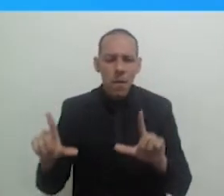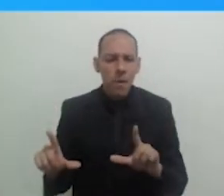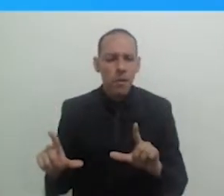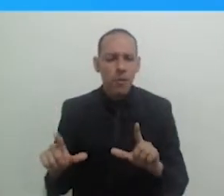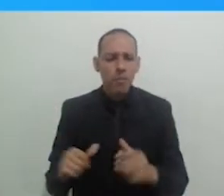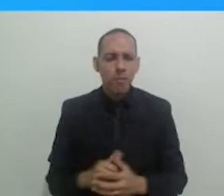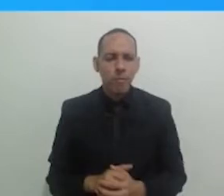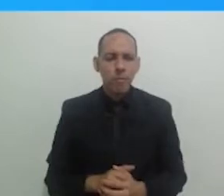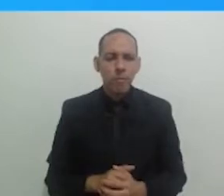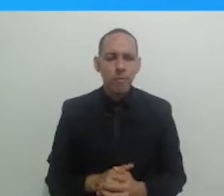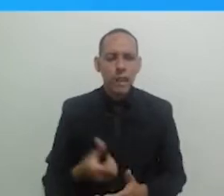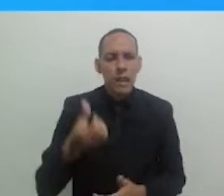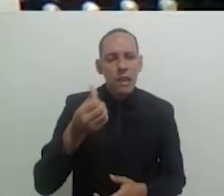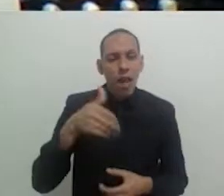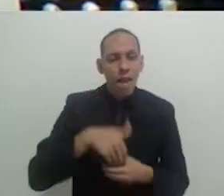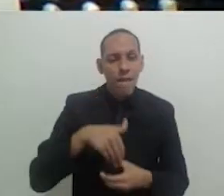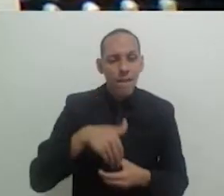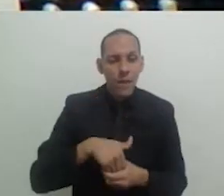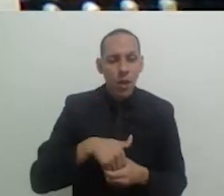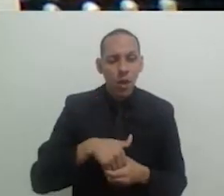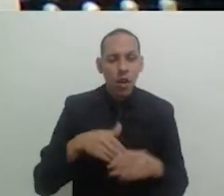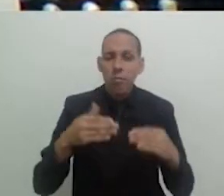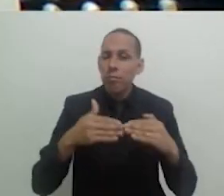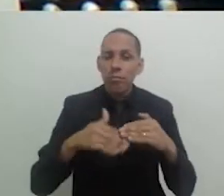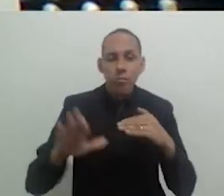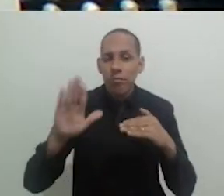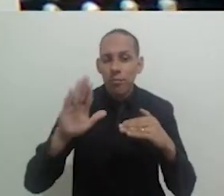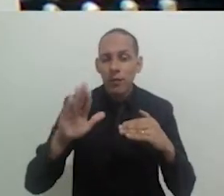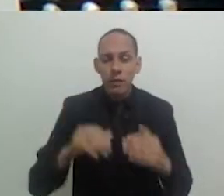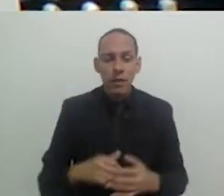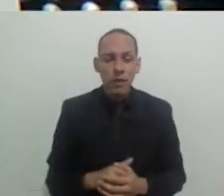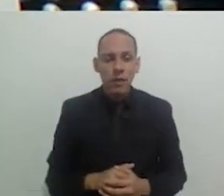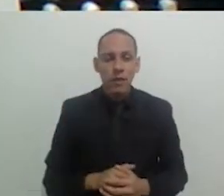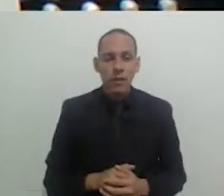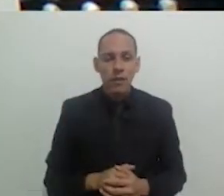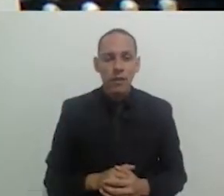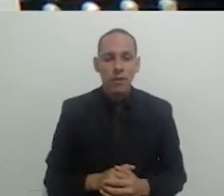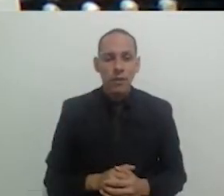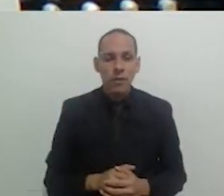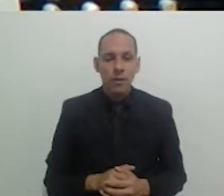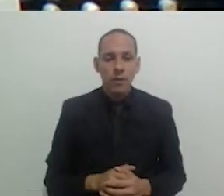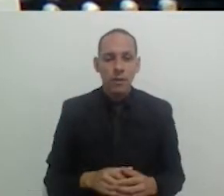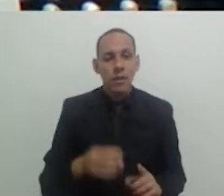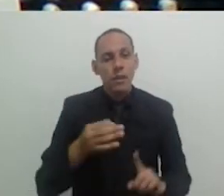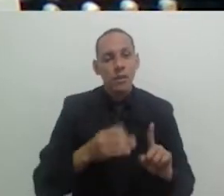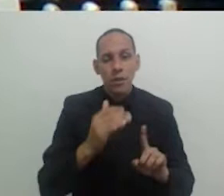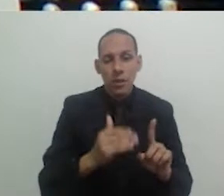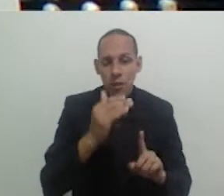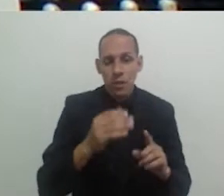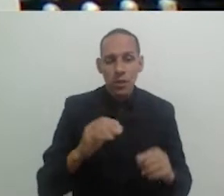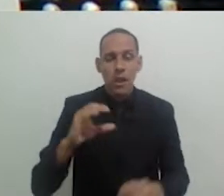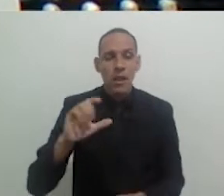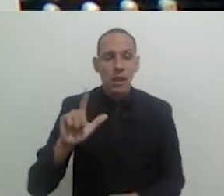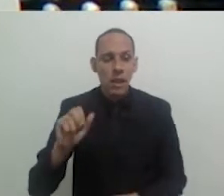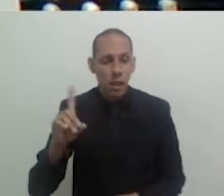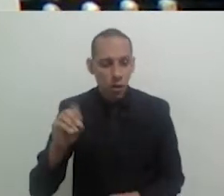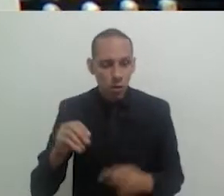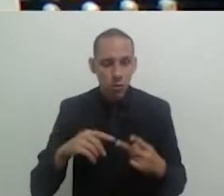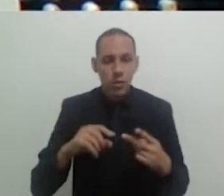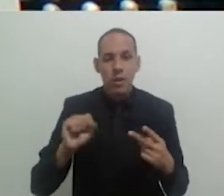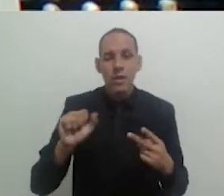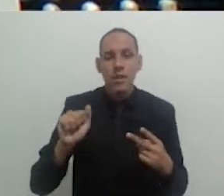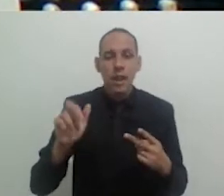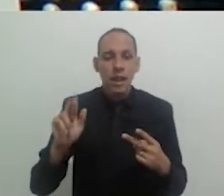6 votos discordando. Que são desembargador Cláudio, desembargador Saraiva, desembargadora